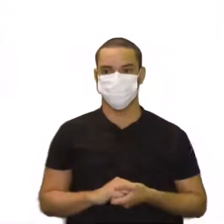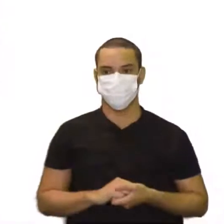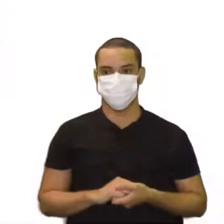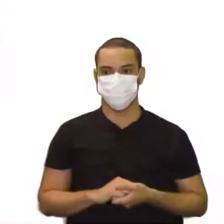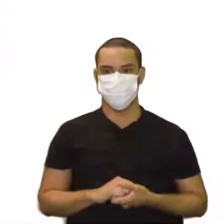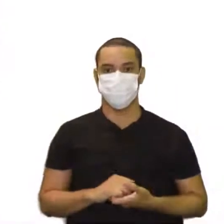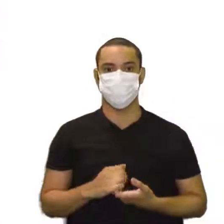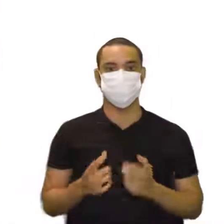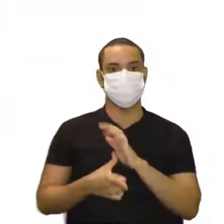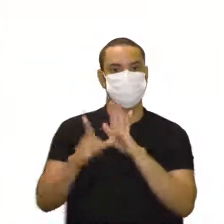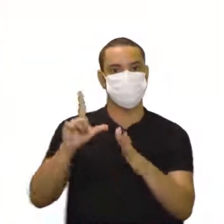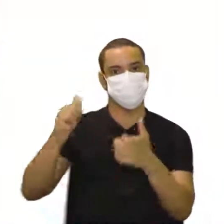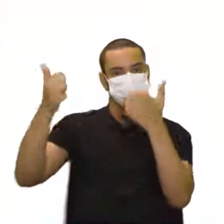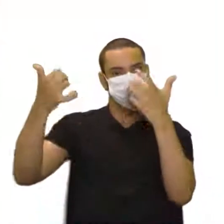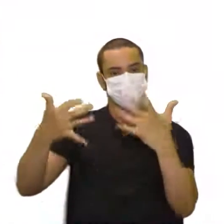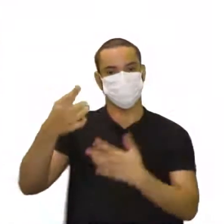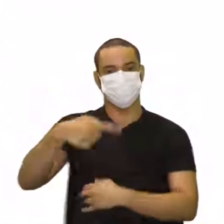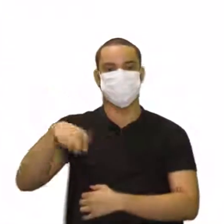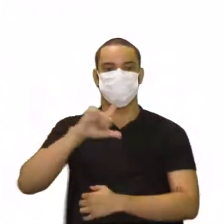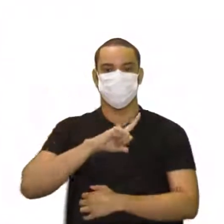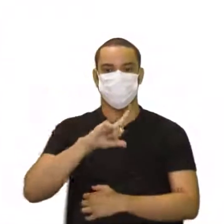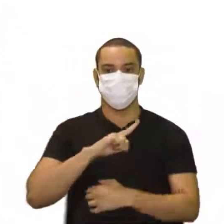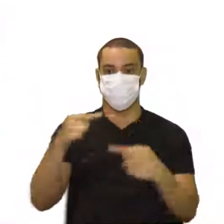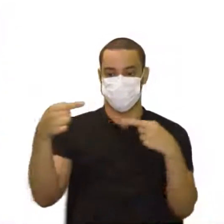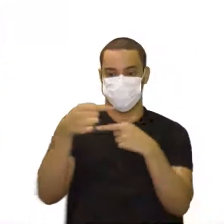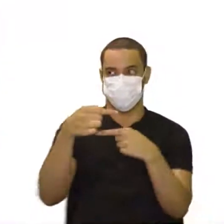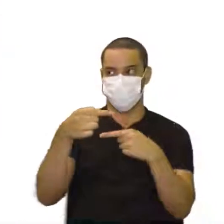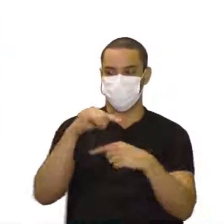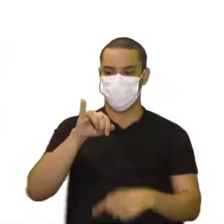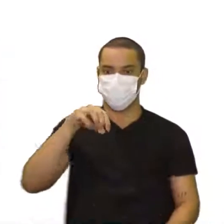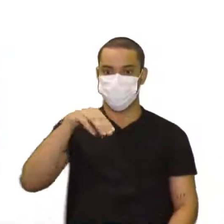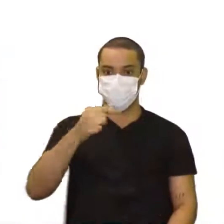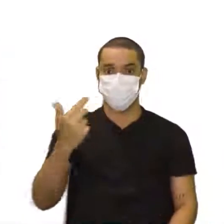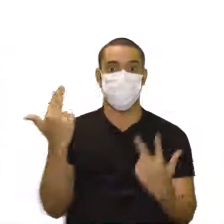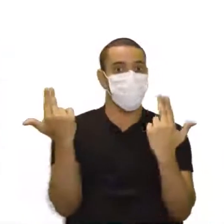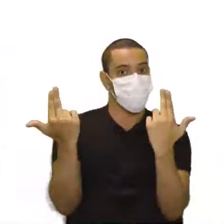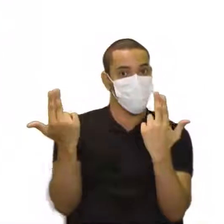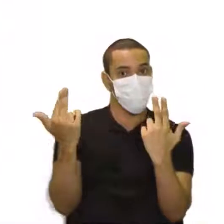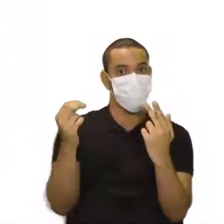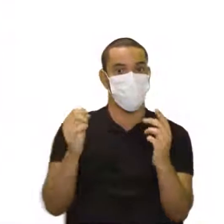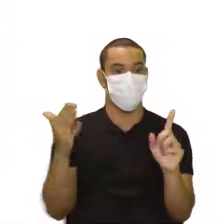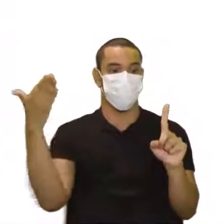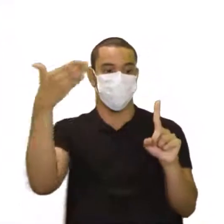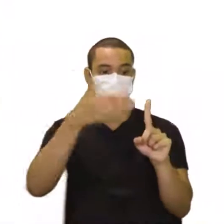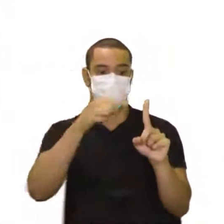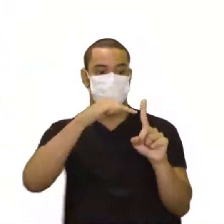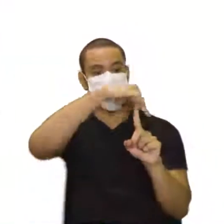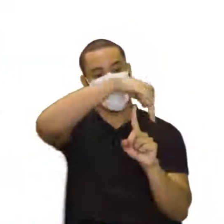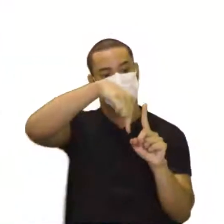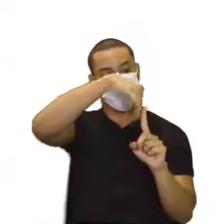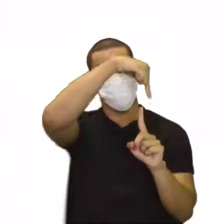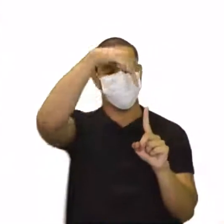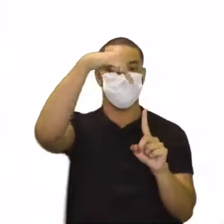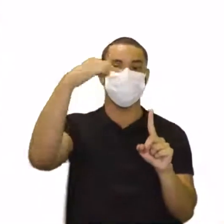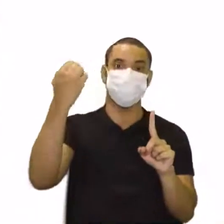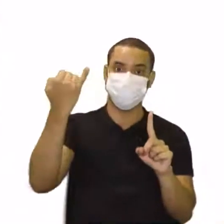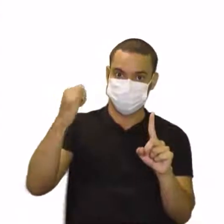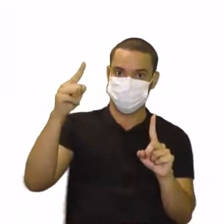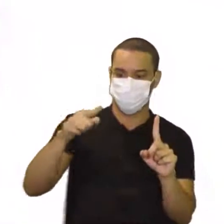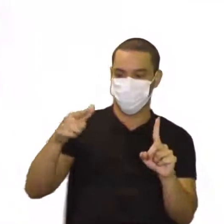falei para vocês, a gente tem os ímãs com a mesma polaridade direcionadas para a espiral. Bom, quando os ímãs